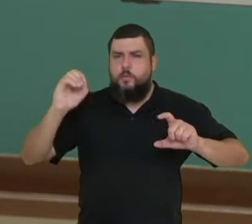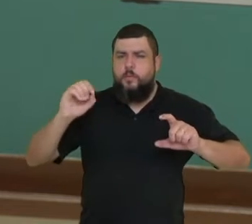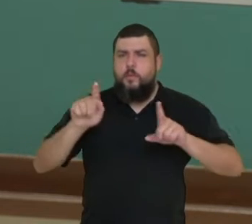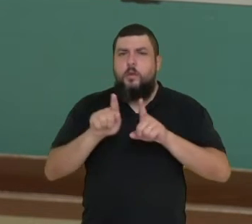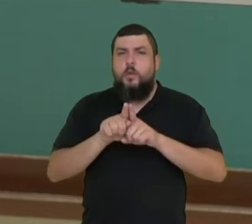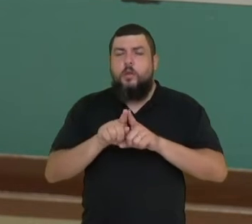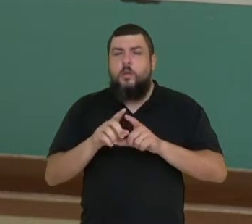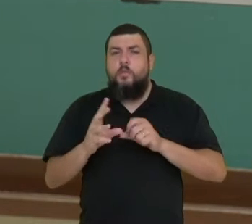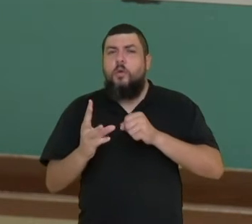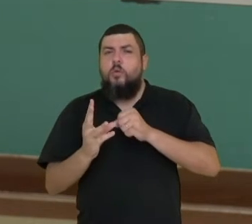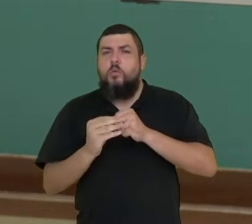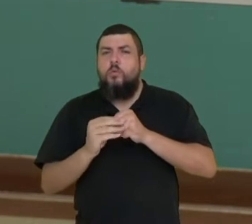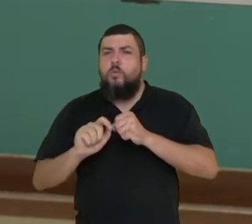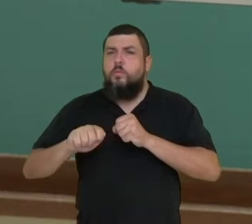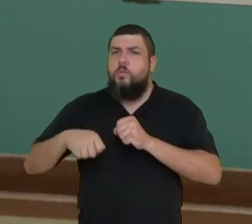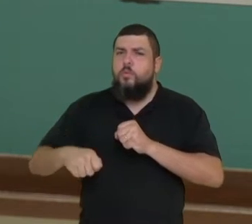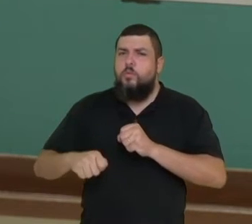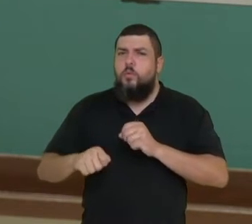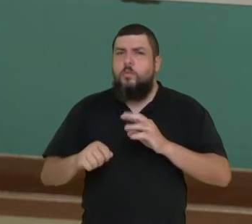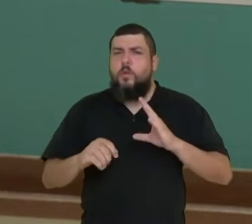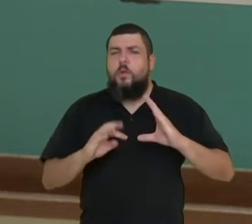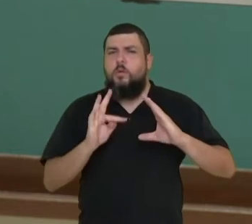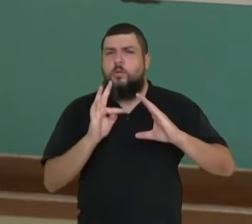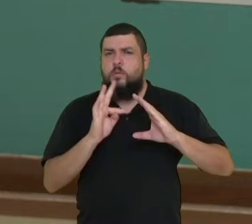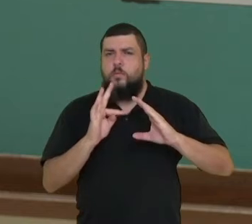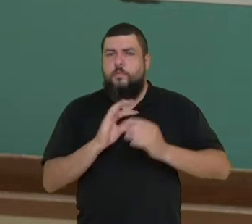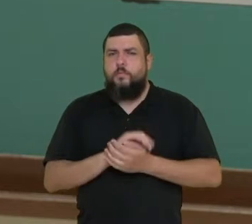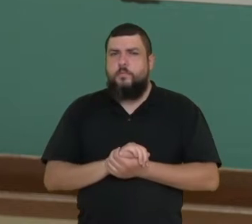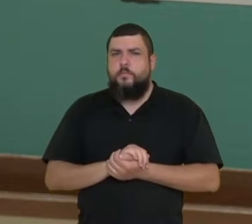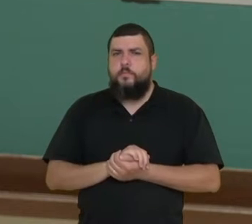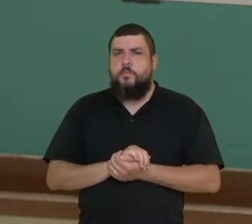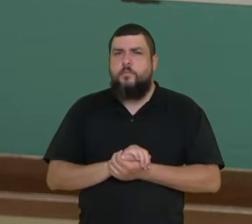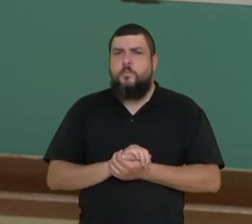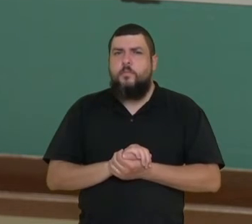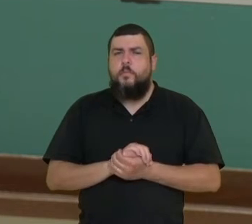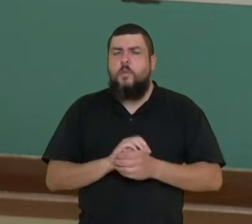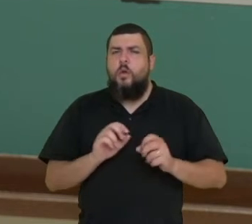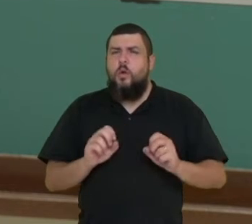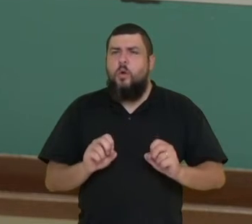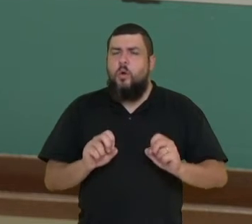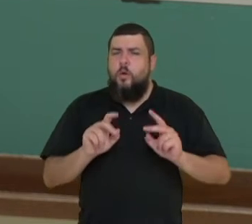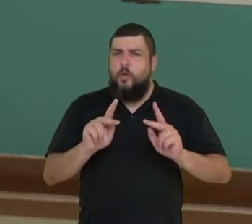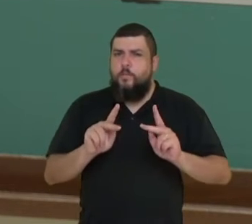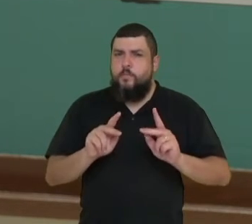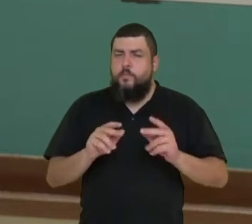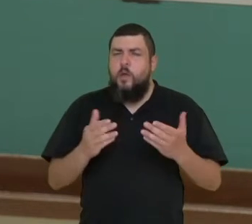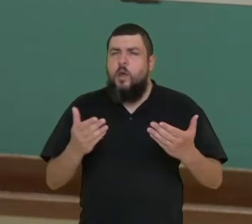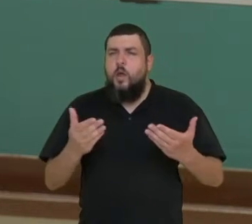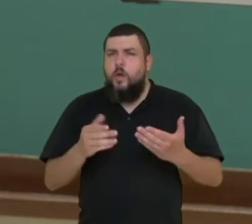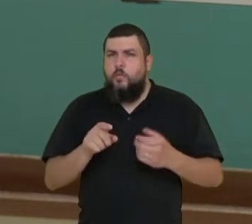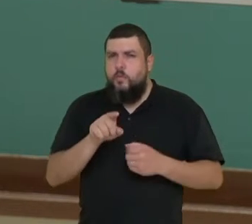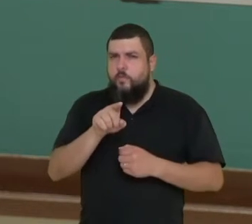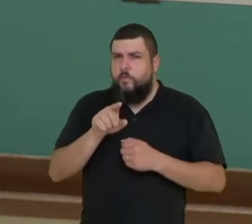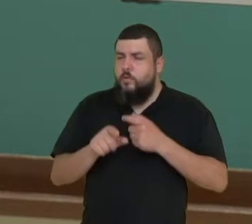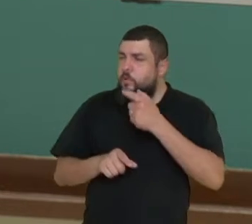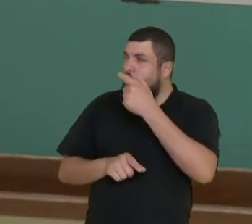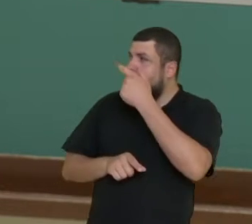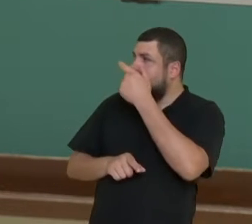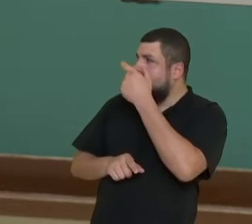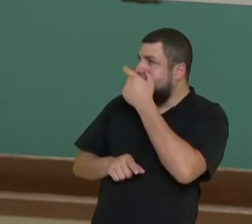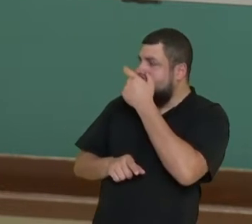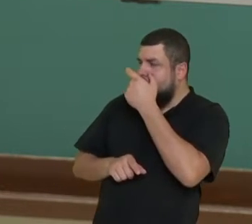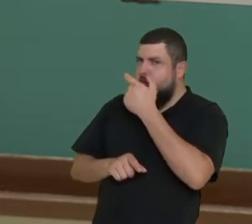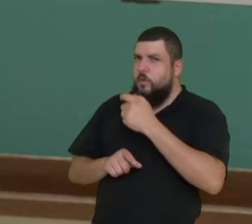trigonometria. Beleza? Bem, para iniciar essa aula, eu vou começar a partir de três